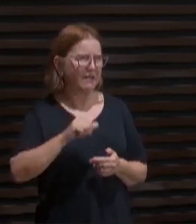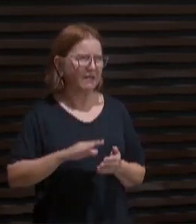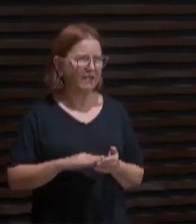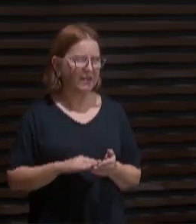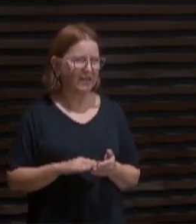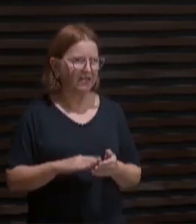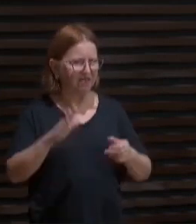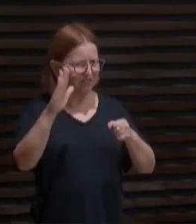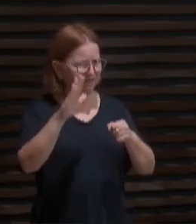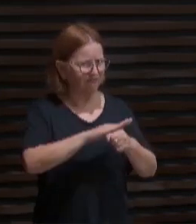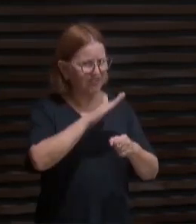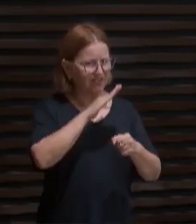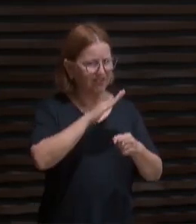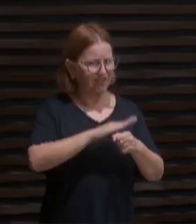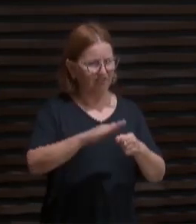sobrecarregadas